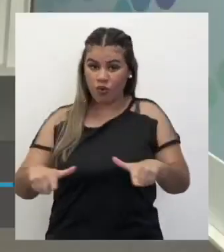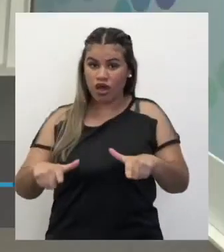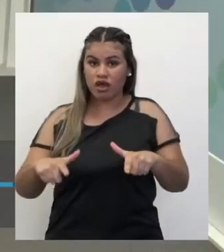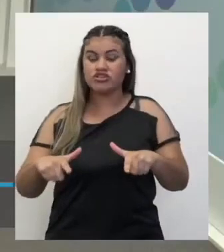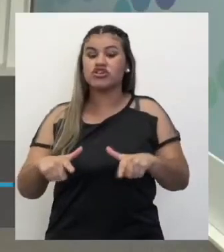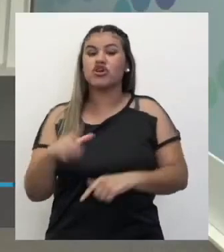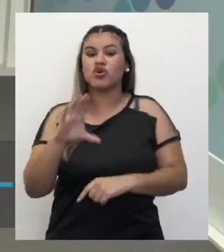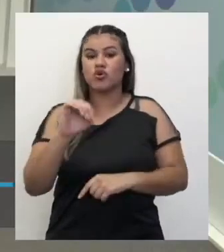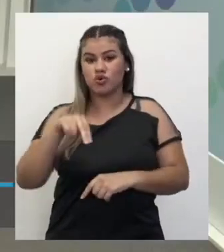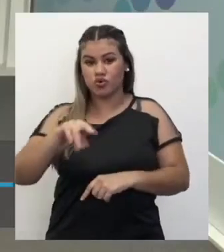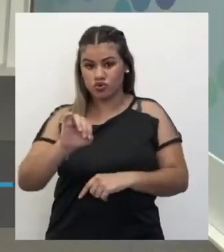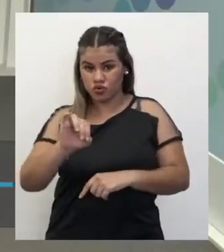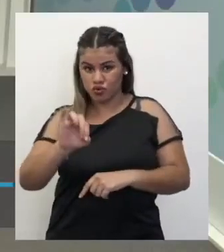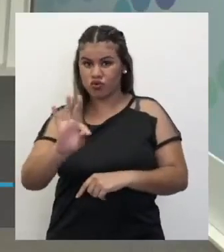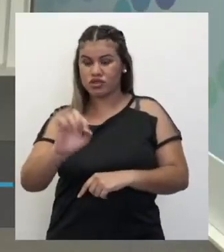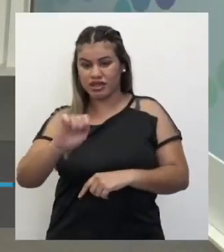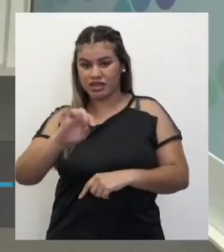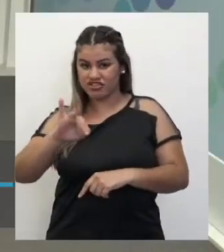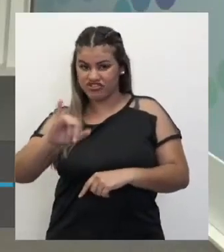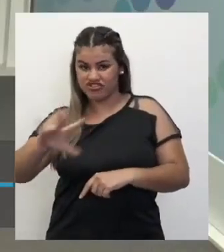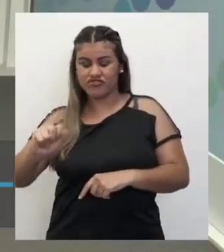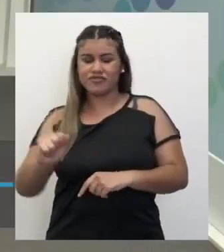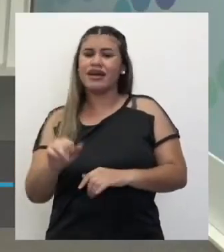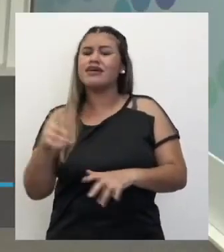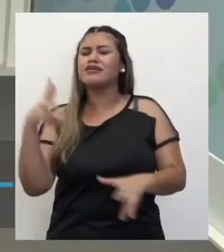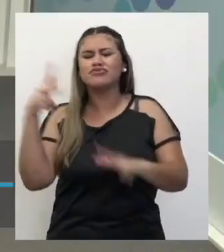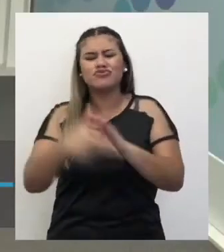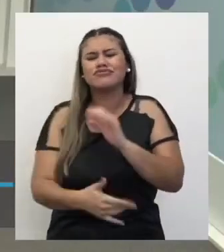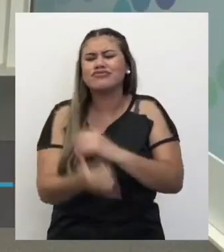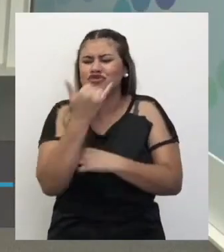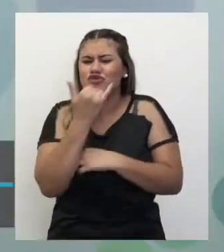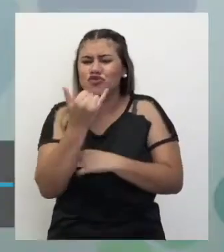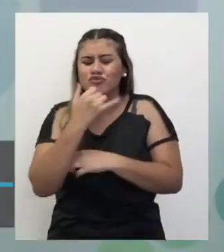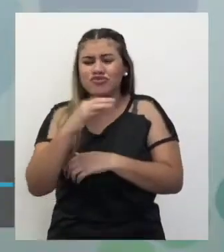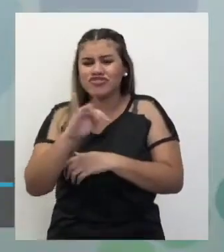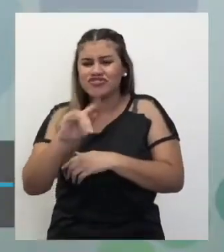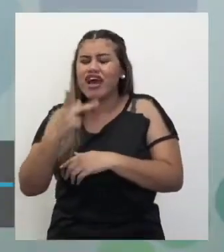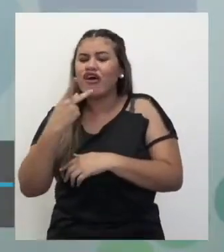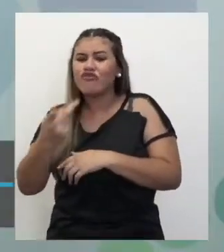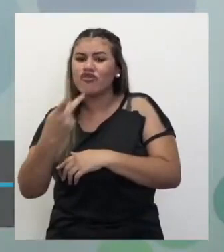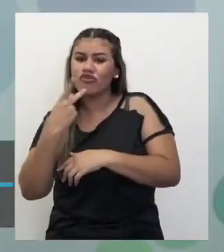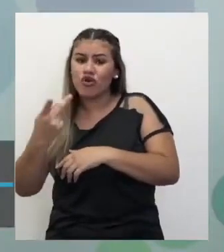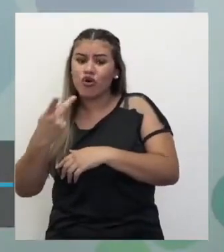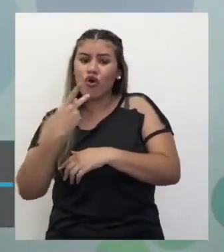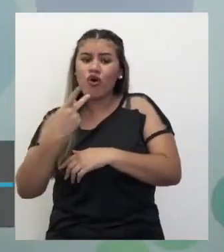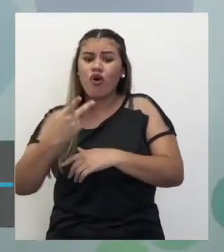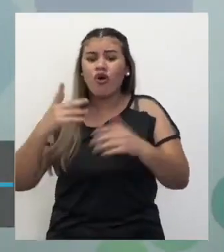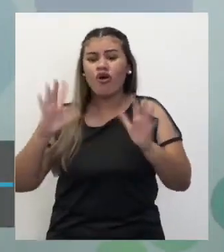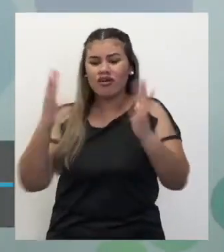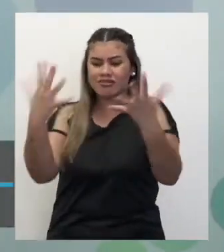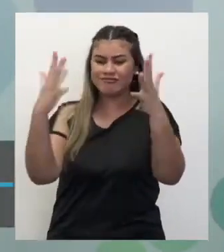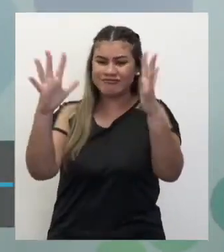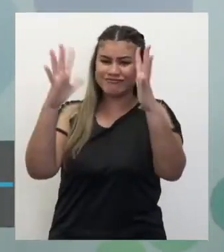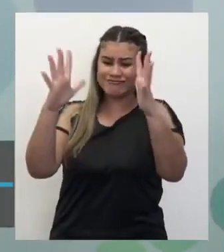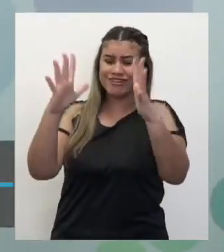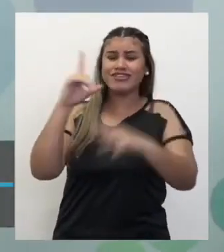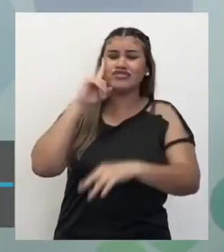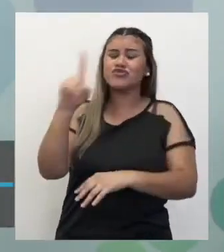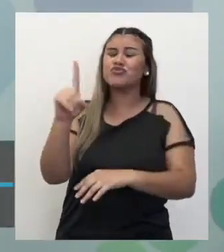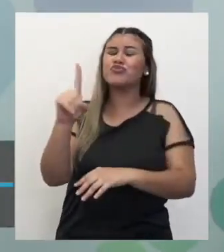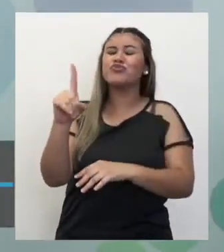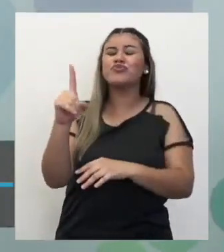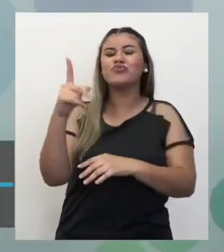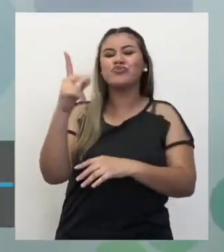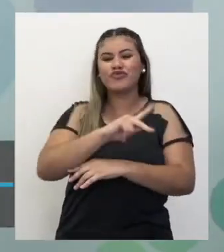sua aula de novo, por causa que o Thiago mandou uma mensagem tão linda pra gente que eu quero ler, ó. Feliz Dia dos Professores para vocês, os melhores professores de língua portuguesa. Não,